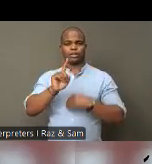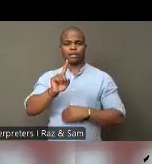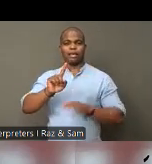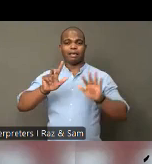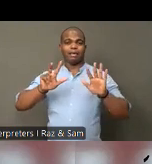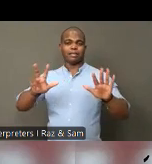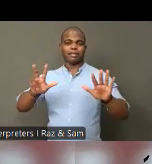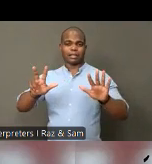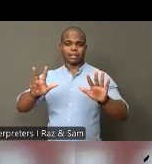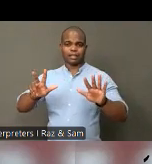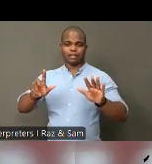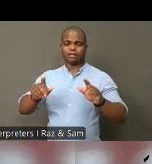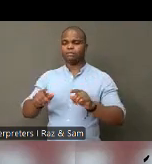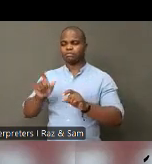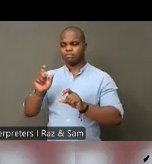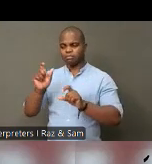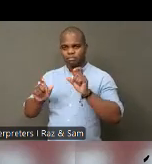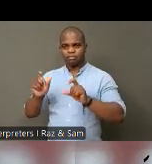regiões. Próximo.